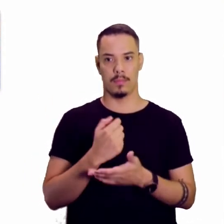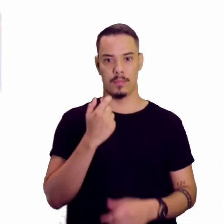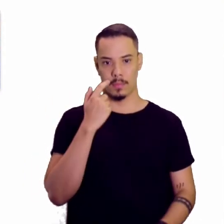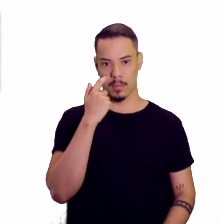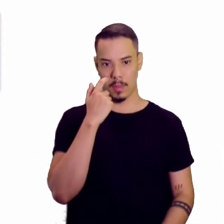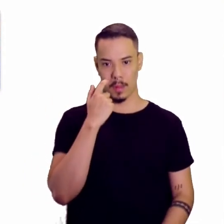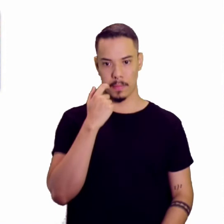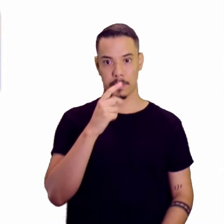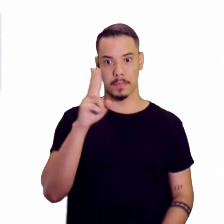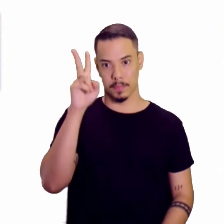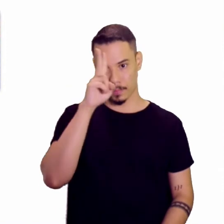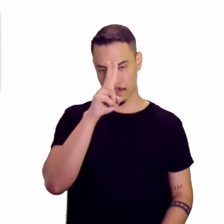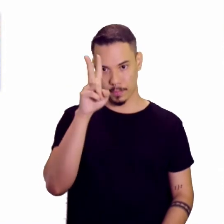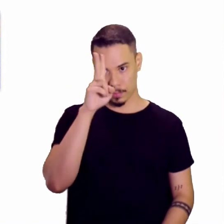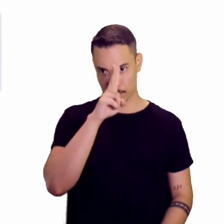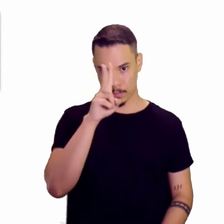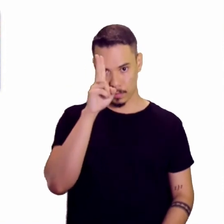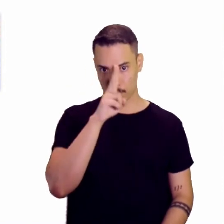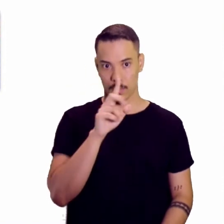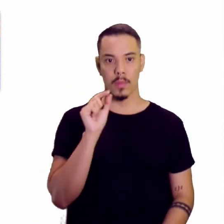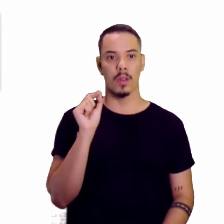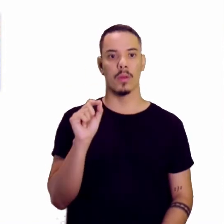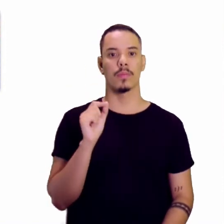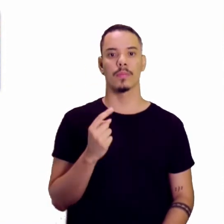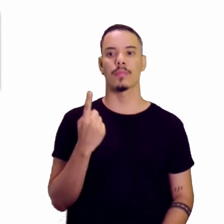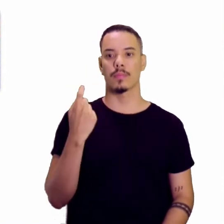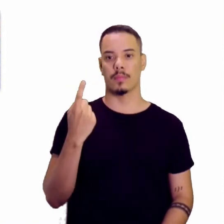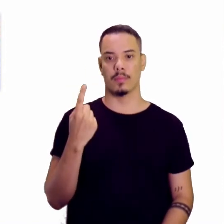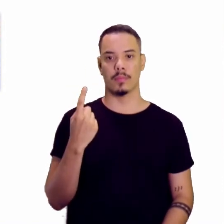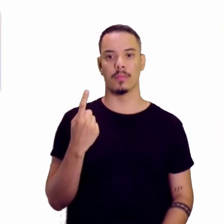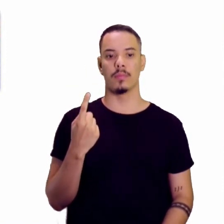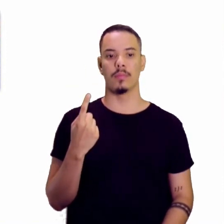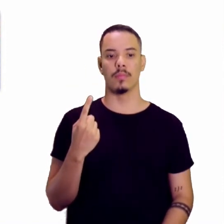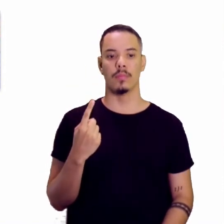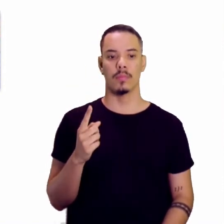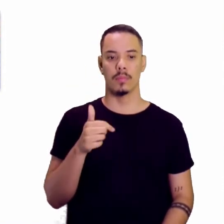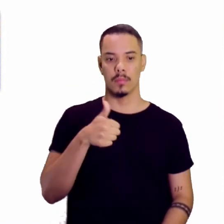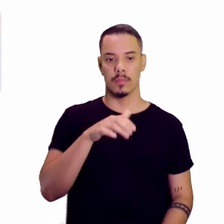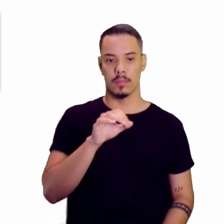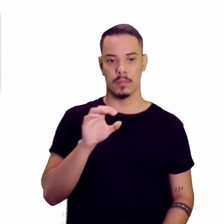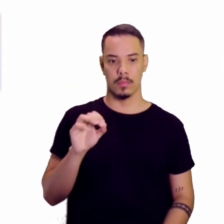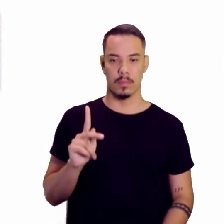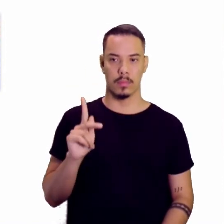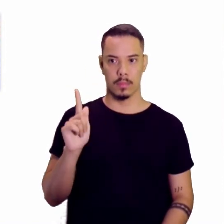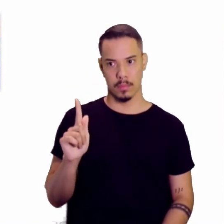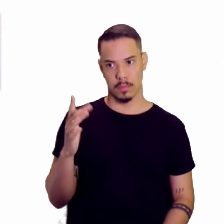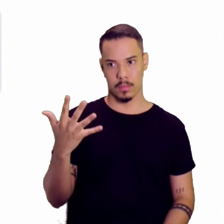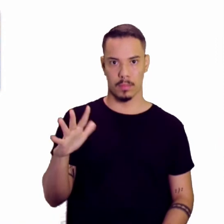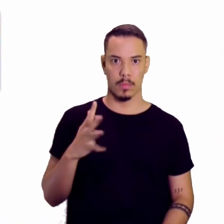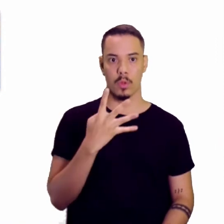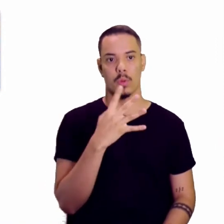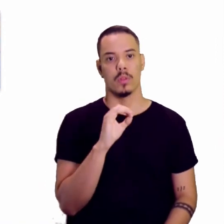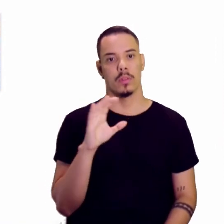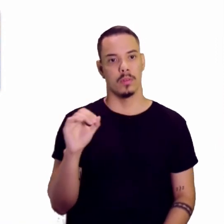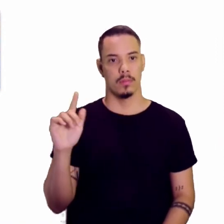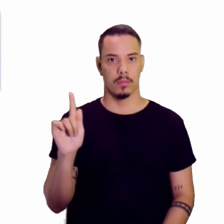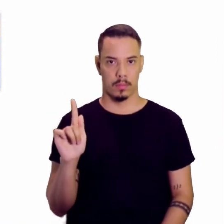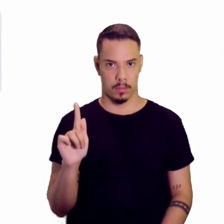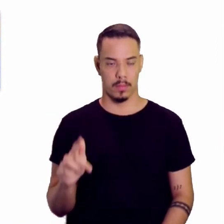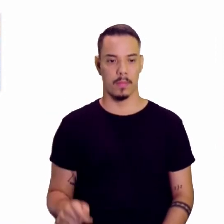tonelada. Lembrando, 1 quilograma, 1000 gramas. Então multiplica uma bola é mais ou menos 400 gramas. Pois